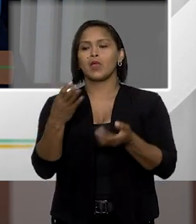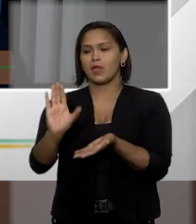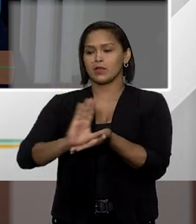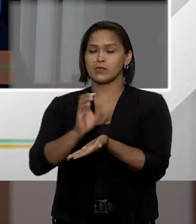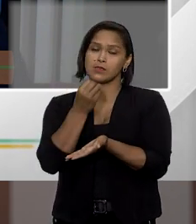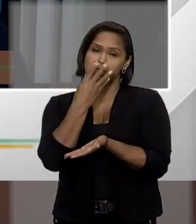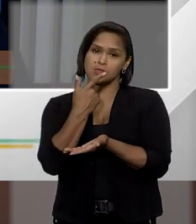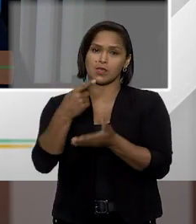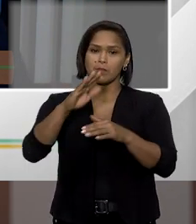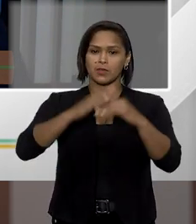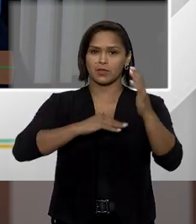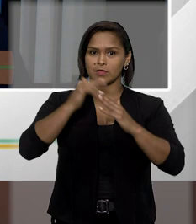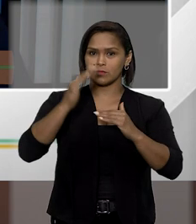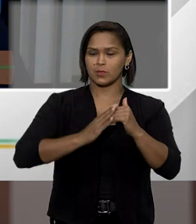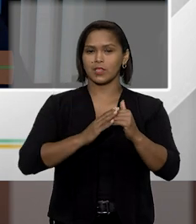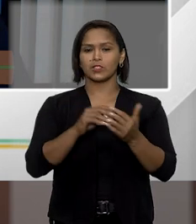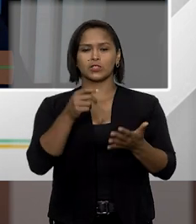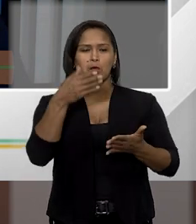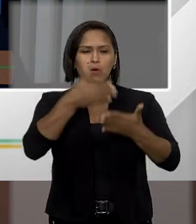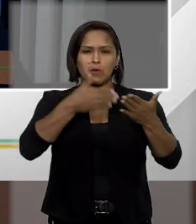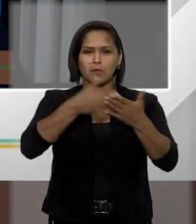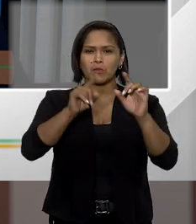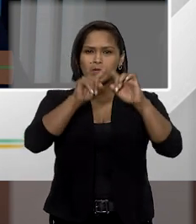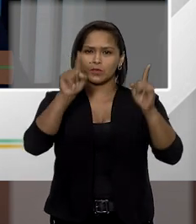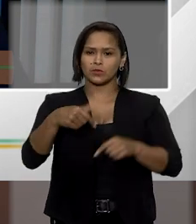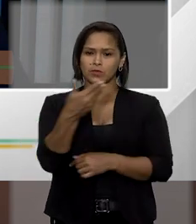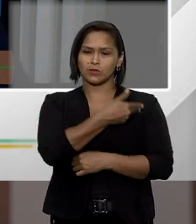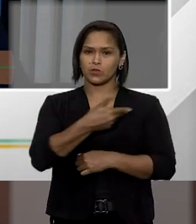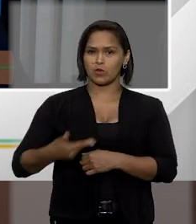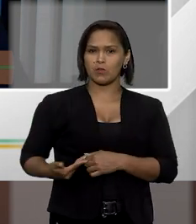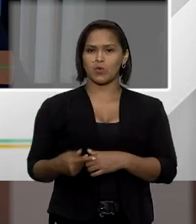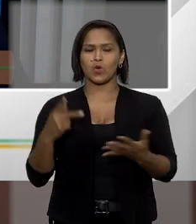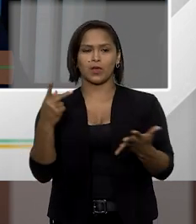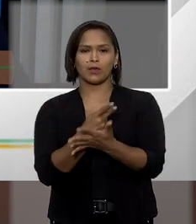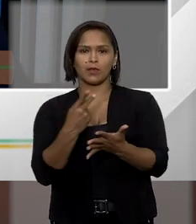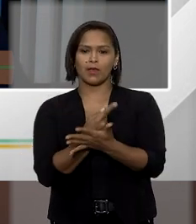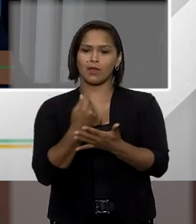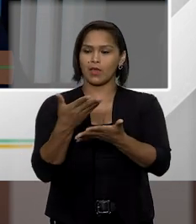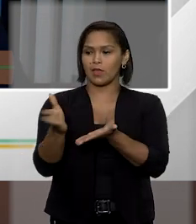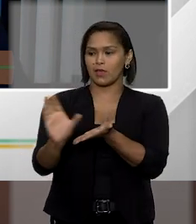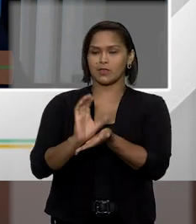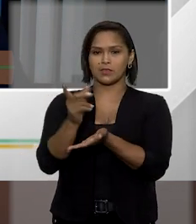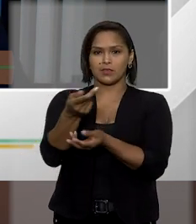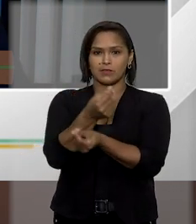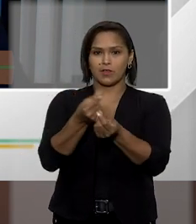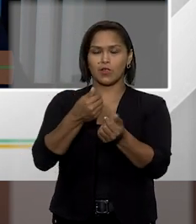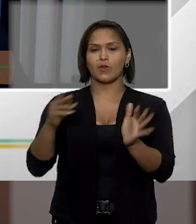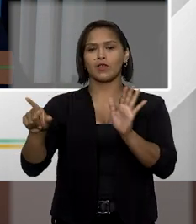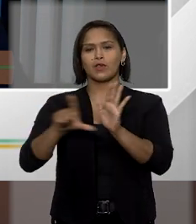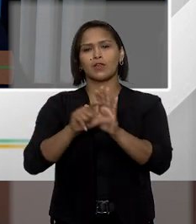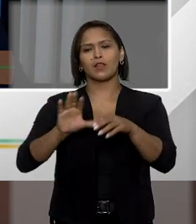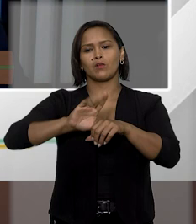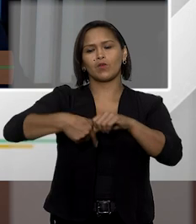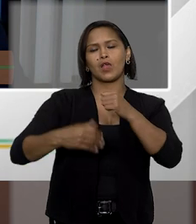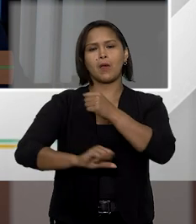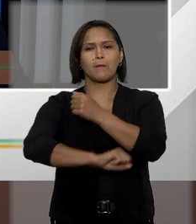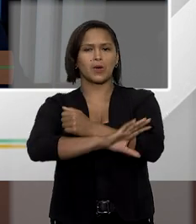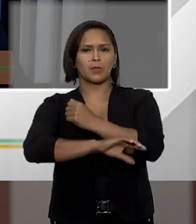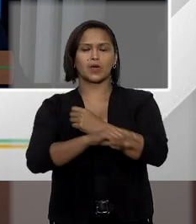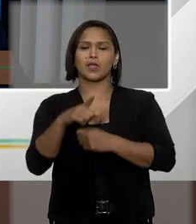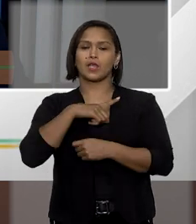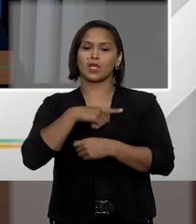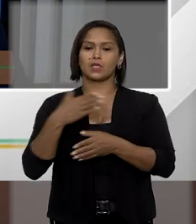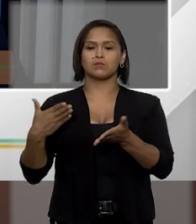se beneficia das práticas corrompidas dos servidores públicos que recebem essas propinas. E a lei anticorrupção, ela tem esse mérito.